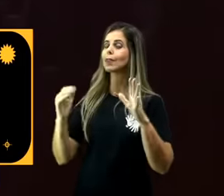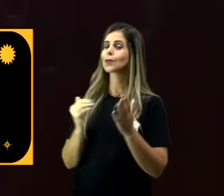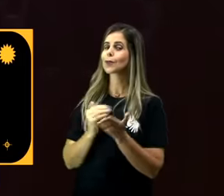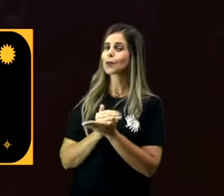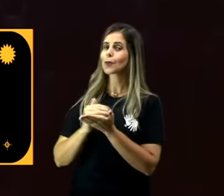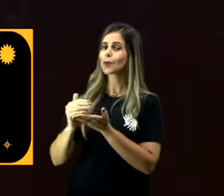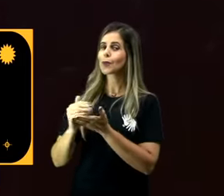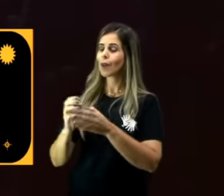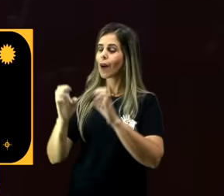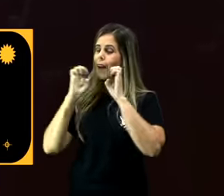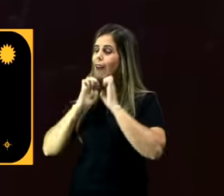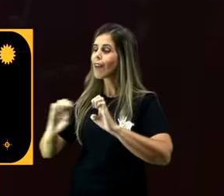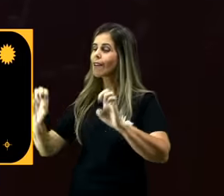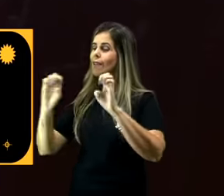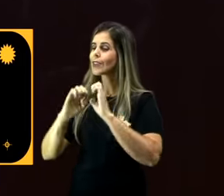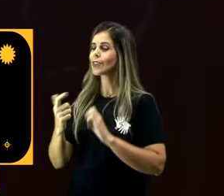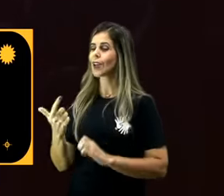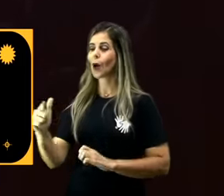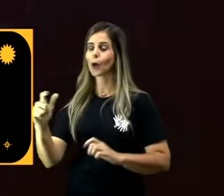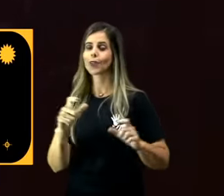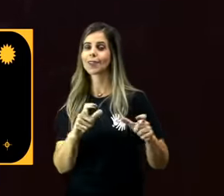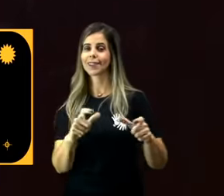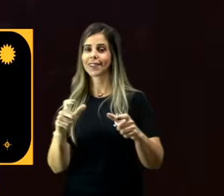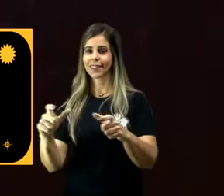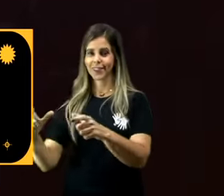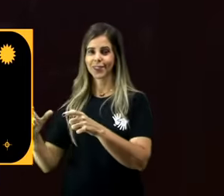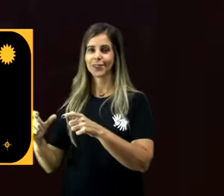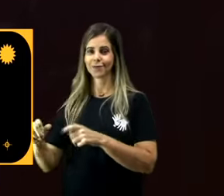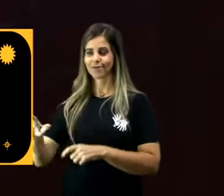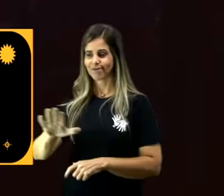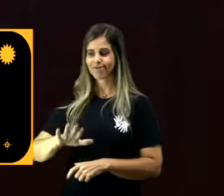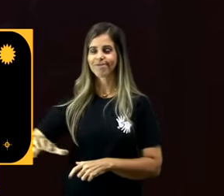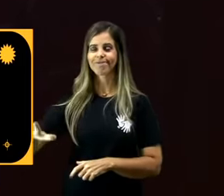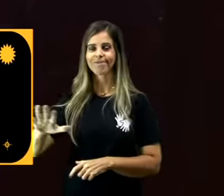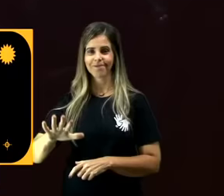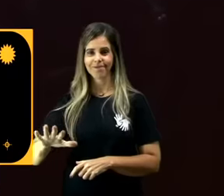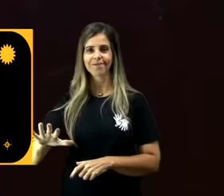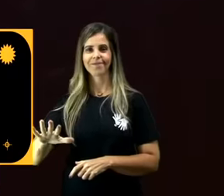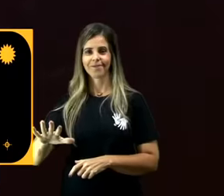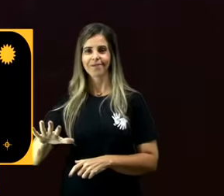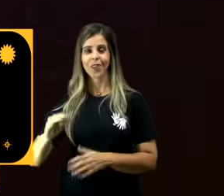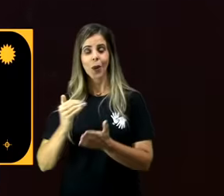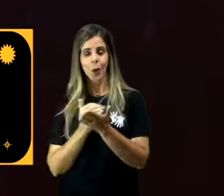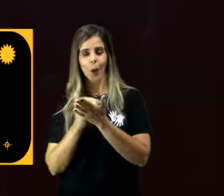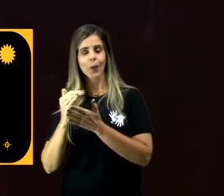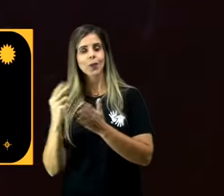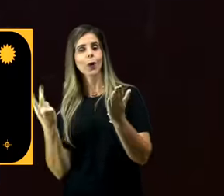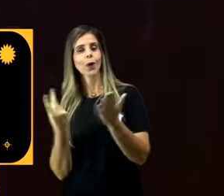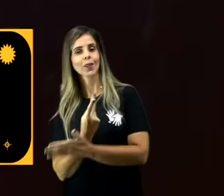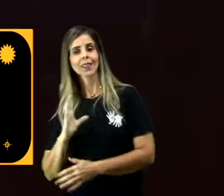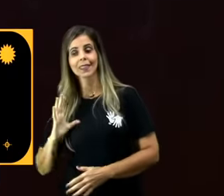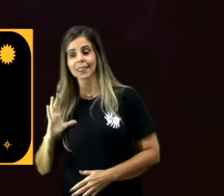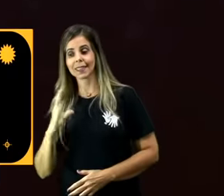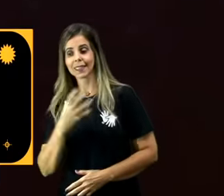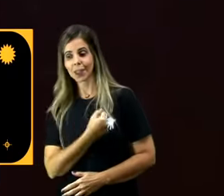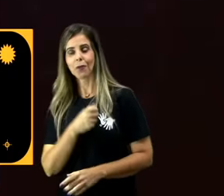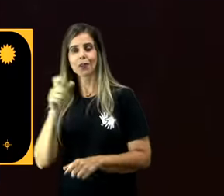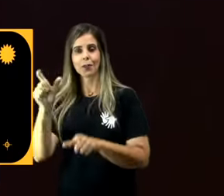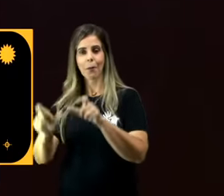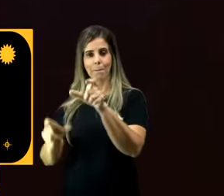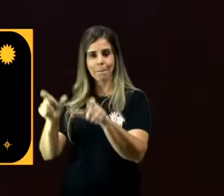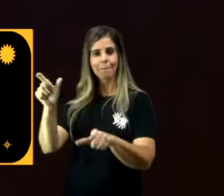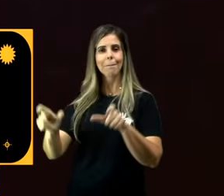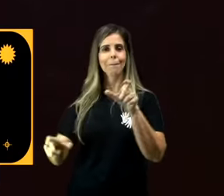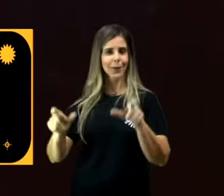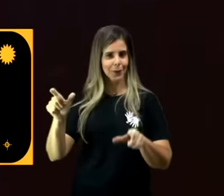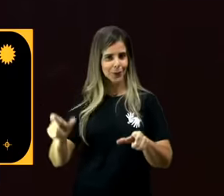tua vida aí. Prepara 2023, Deus está dizendo: eu vou fazer contigo é 10 vezes maior. A aceleração vai ser 10 vezes